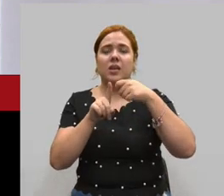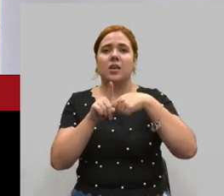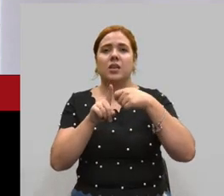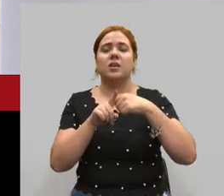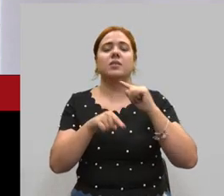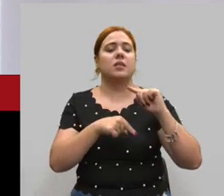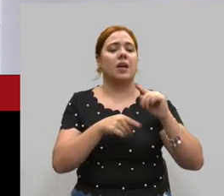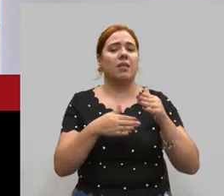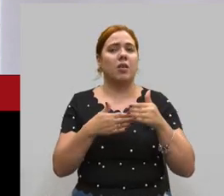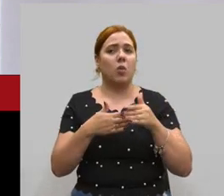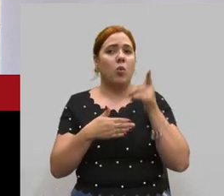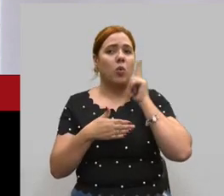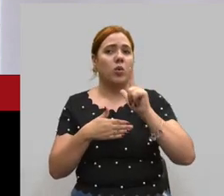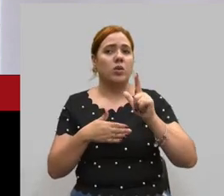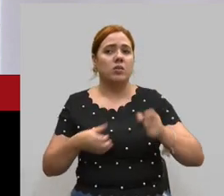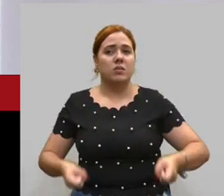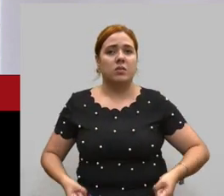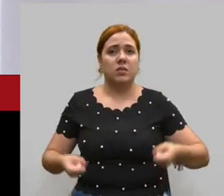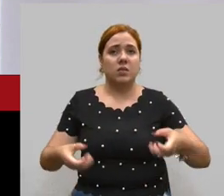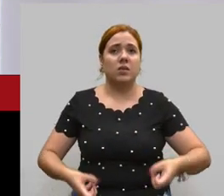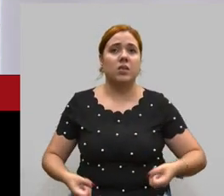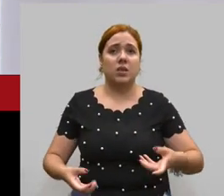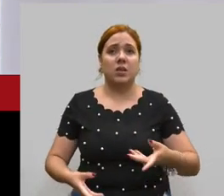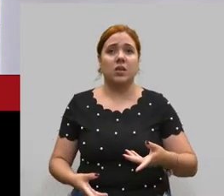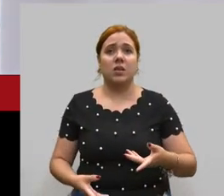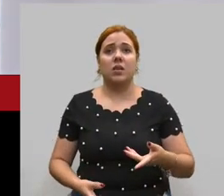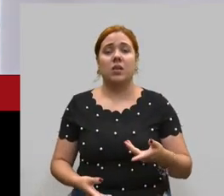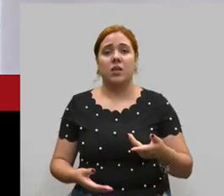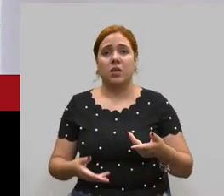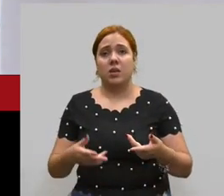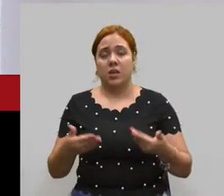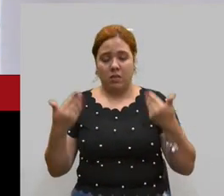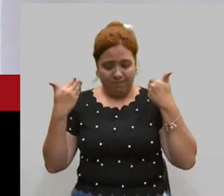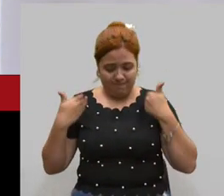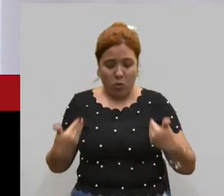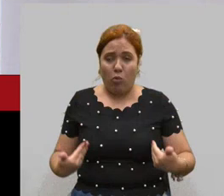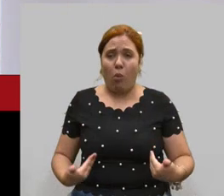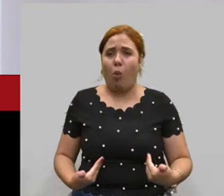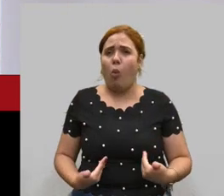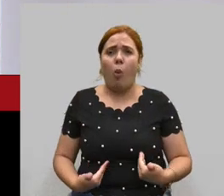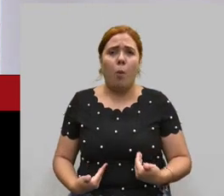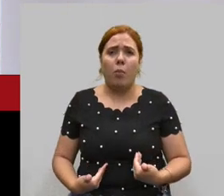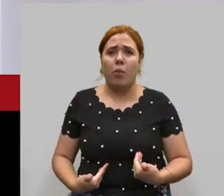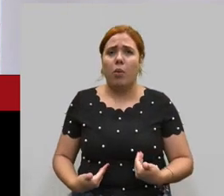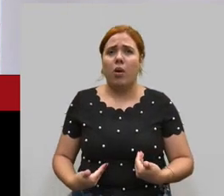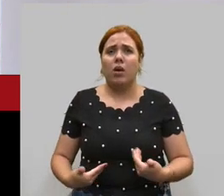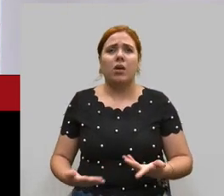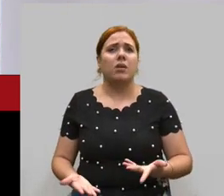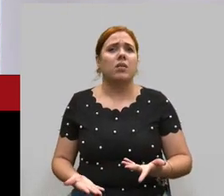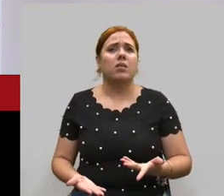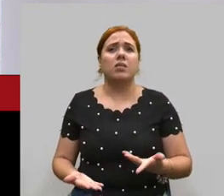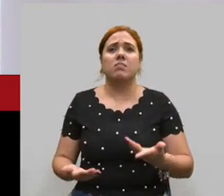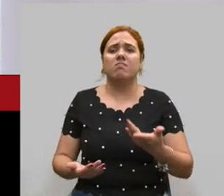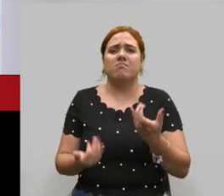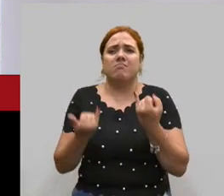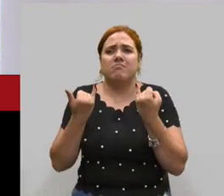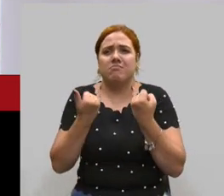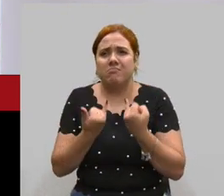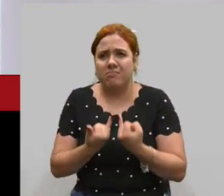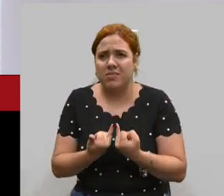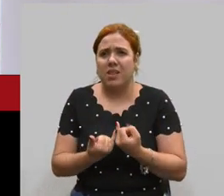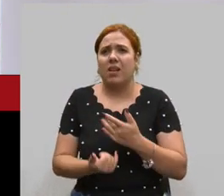de rodas eu perdi Teoricamente tudo que eu tinha tinha construído ao longo desses 12 anos em termos de performance de corpo e de